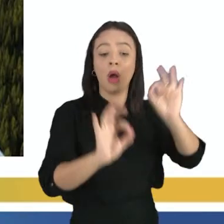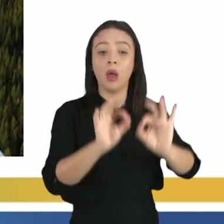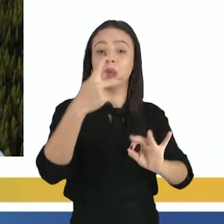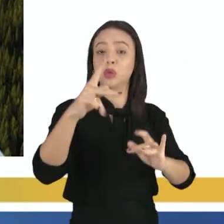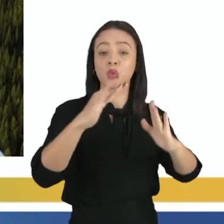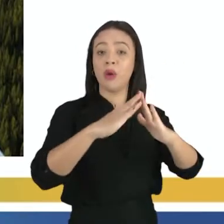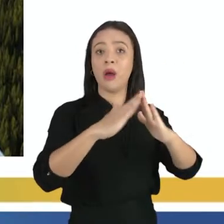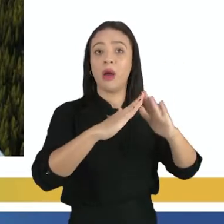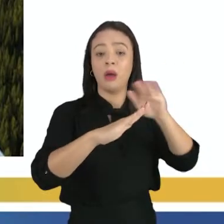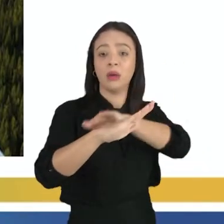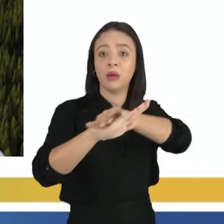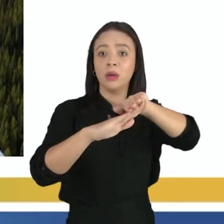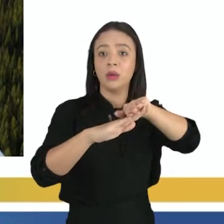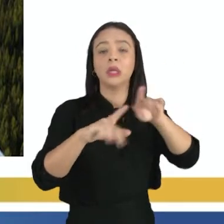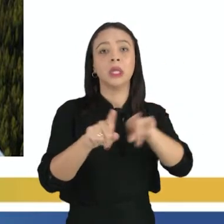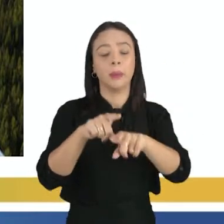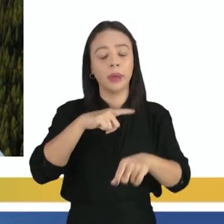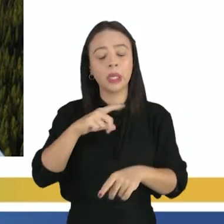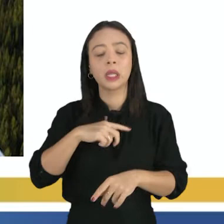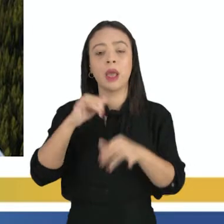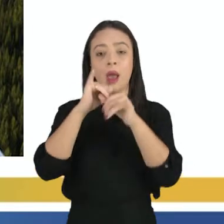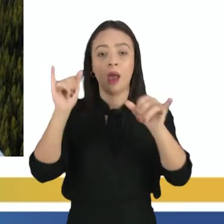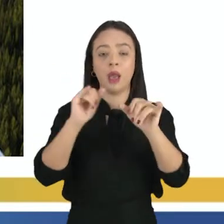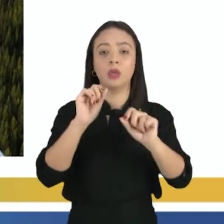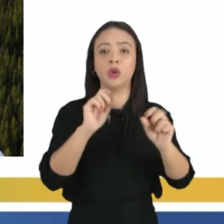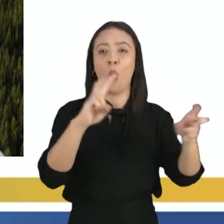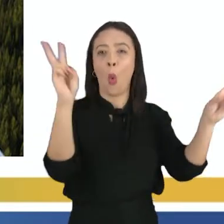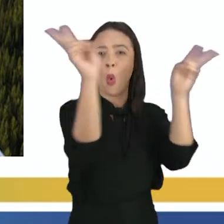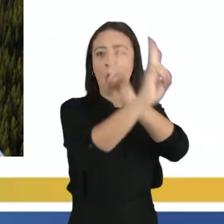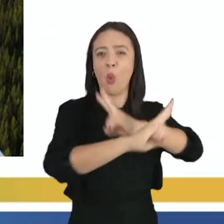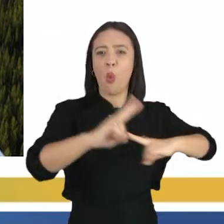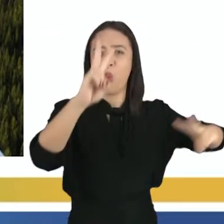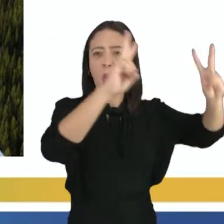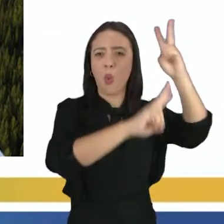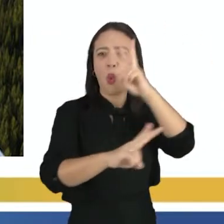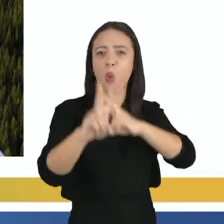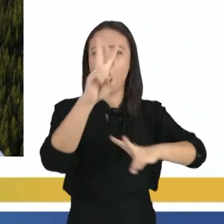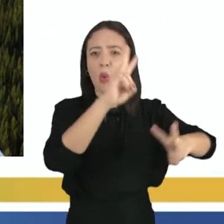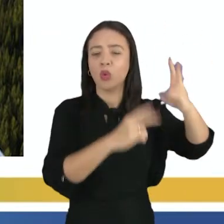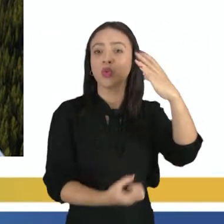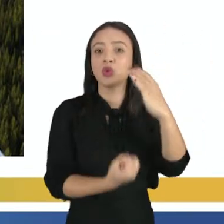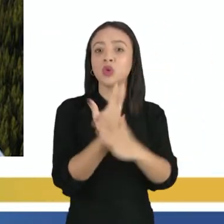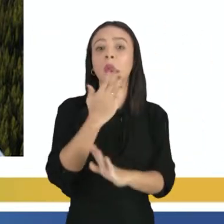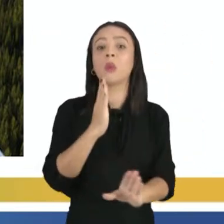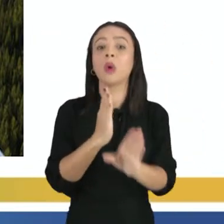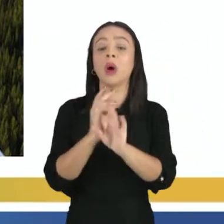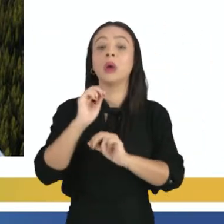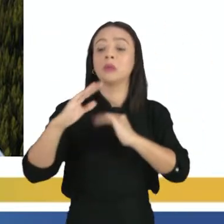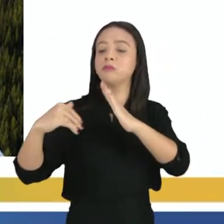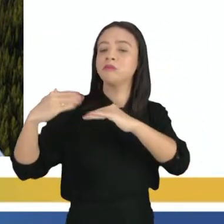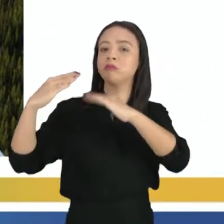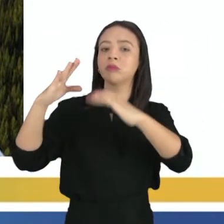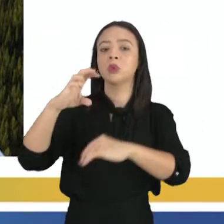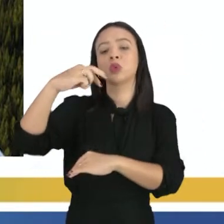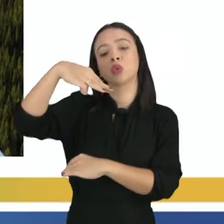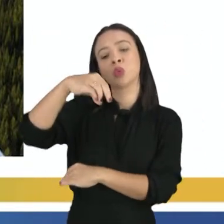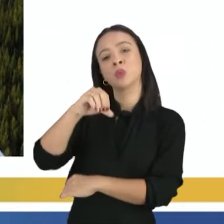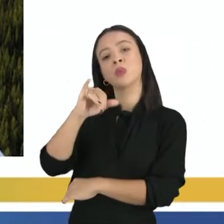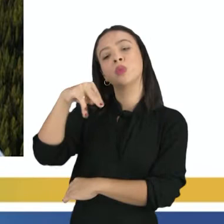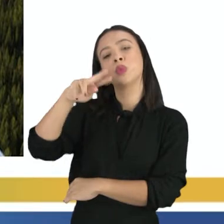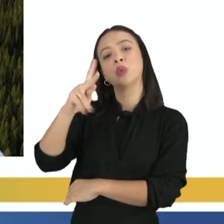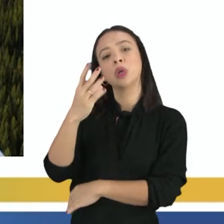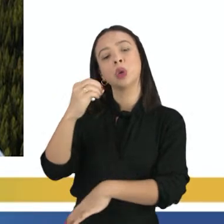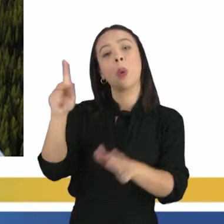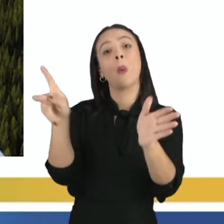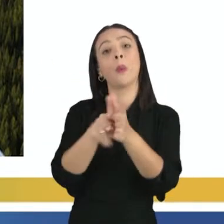Tem também energia eólica, né? Que proveio aí da evolução do moinho, né? Existia um moinho, né, de